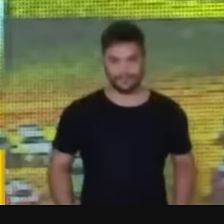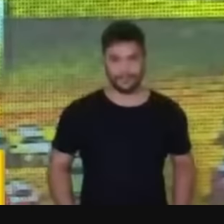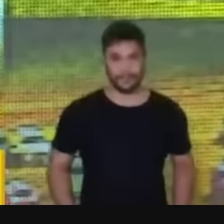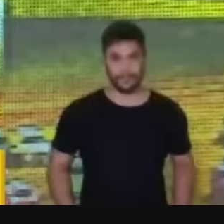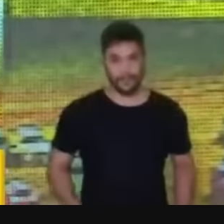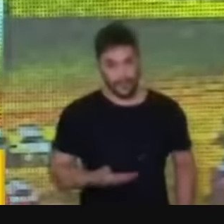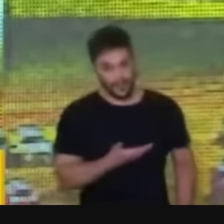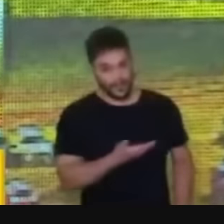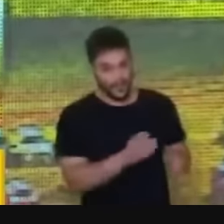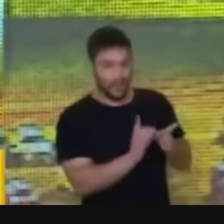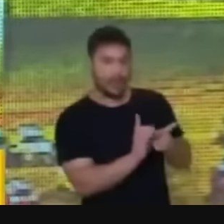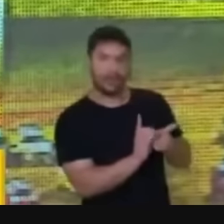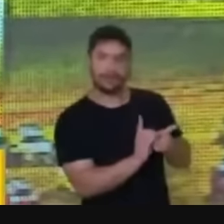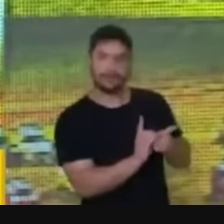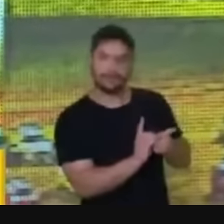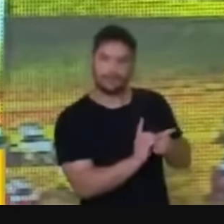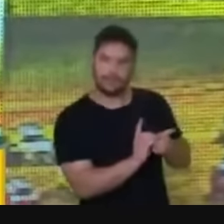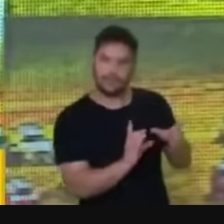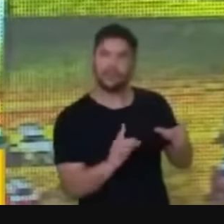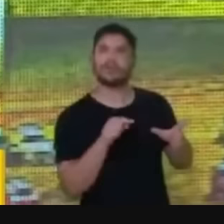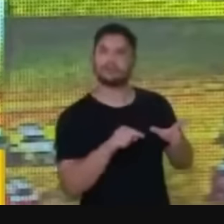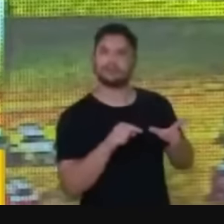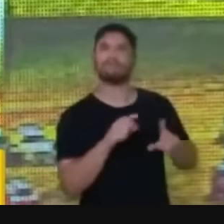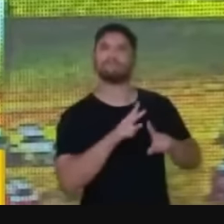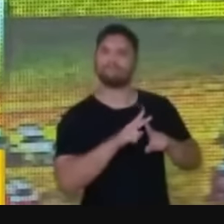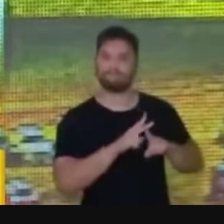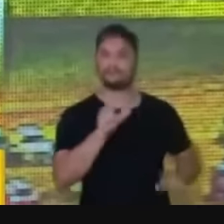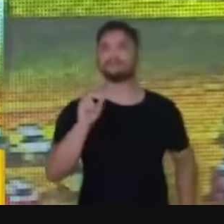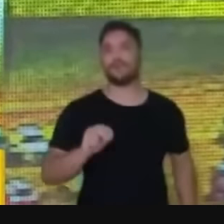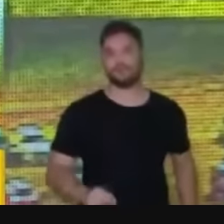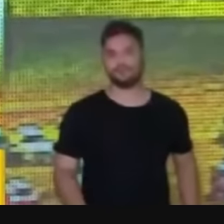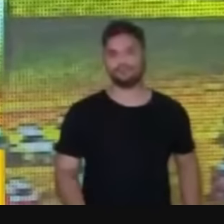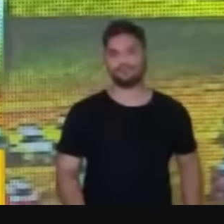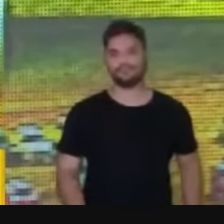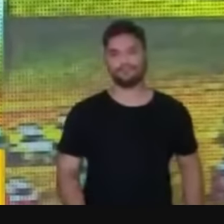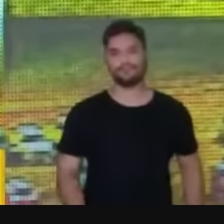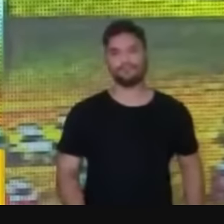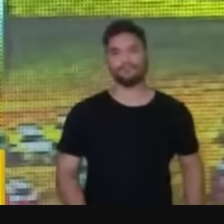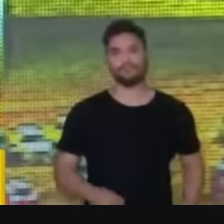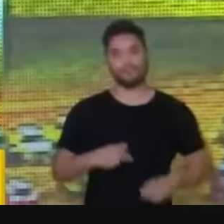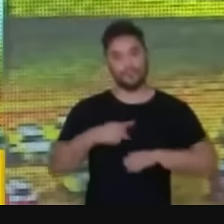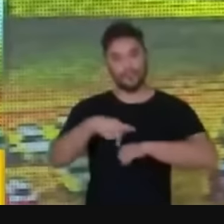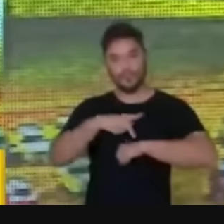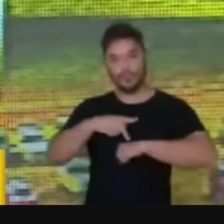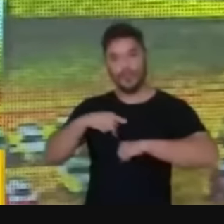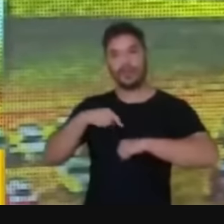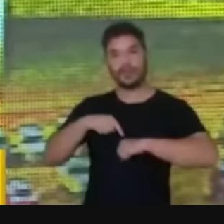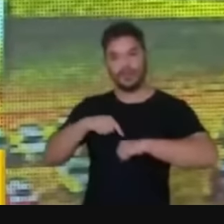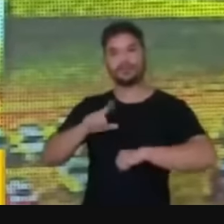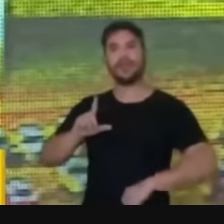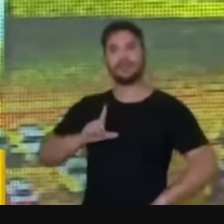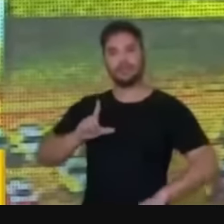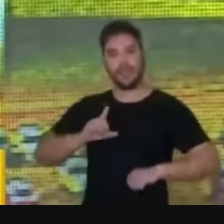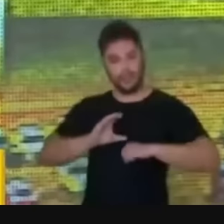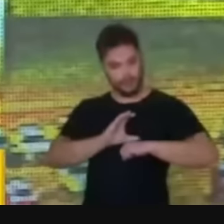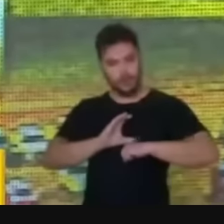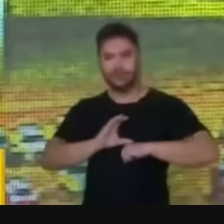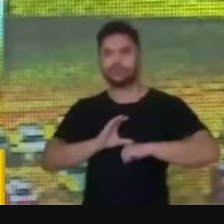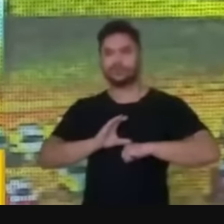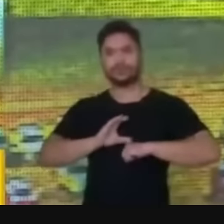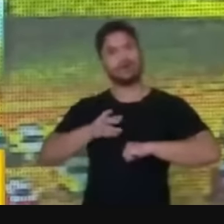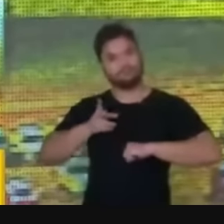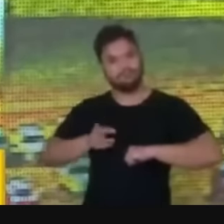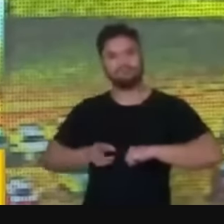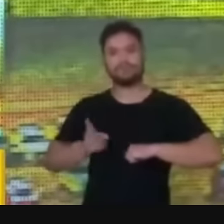A democracia venceu. O Estado constitucional prevaleceu.